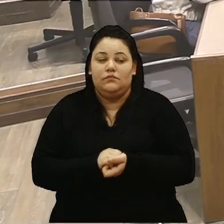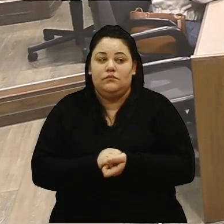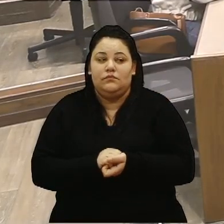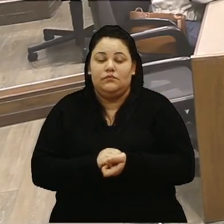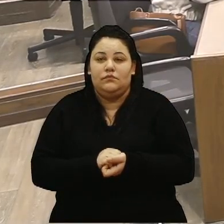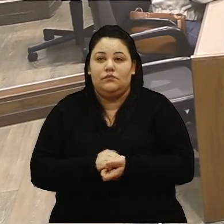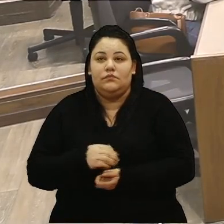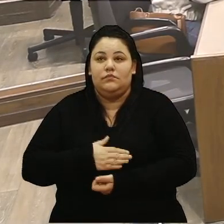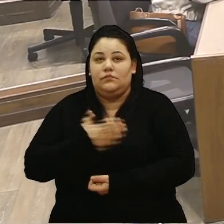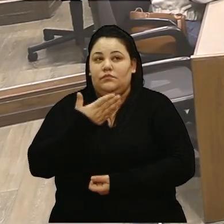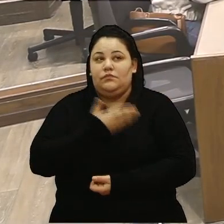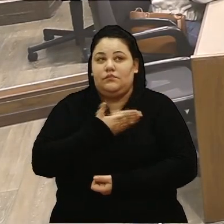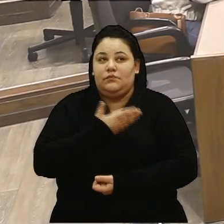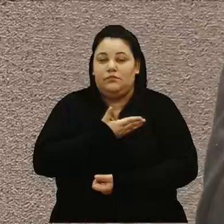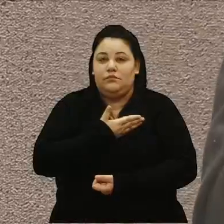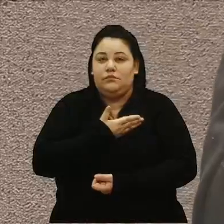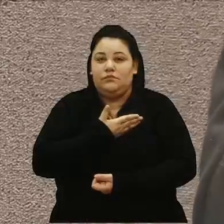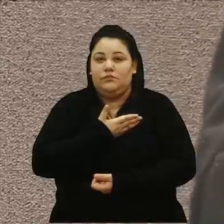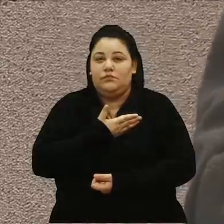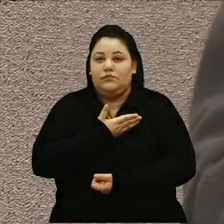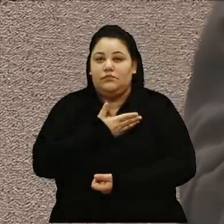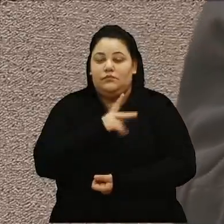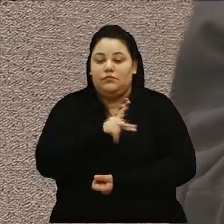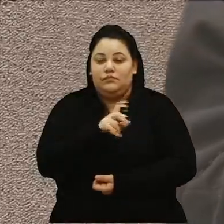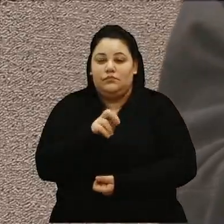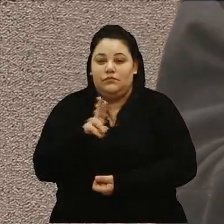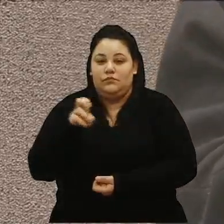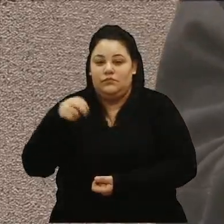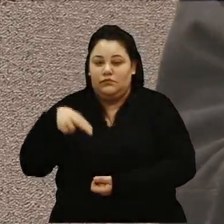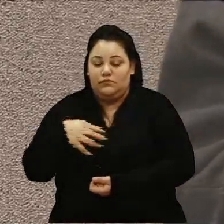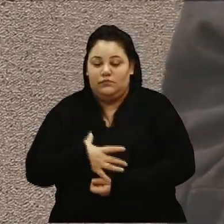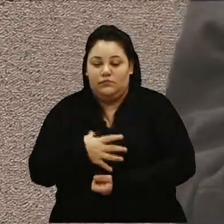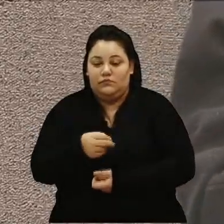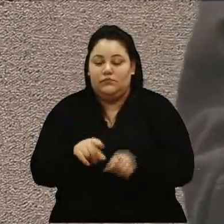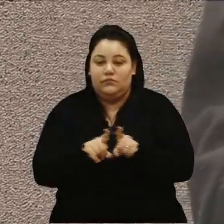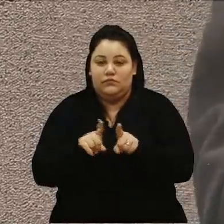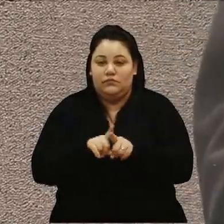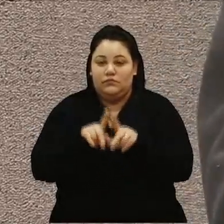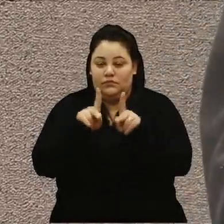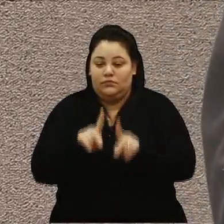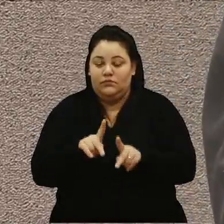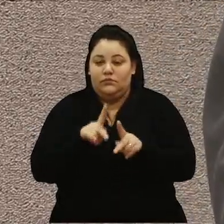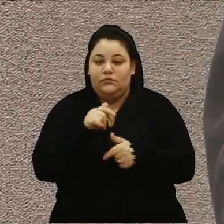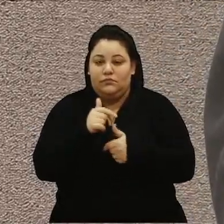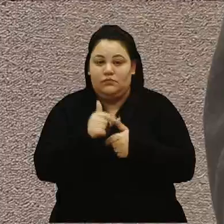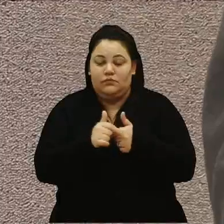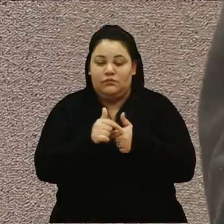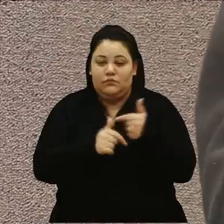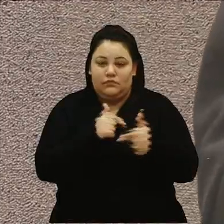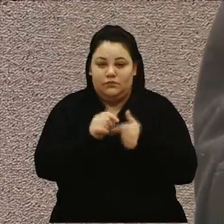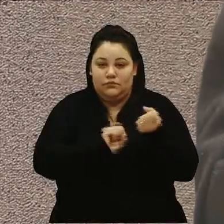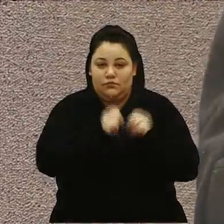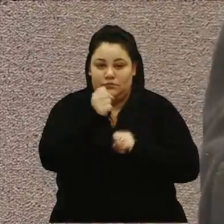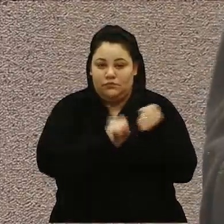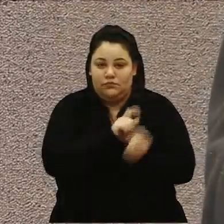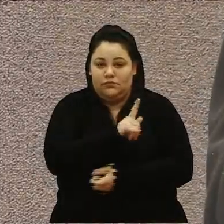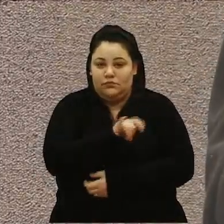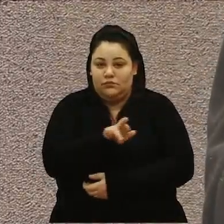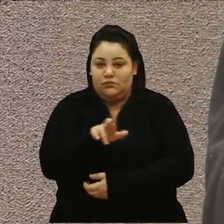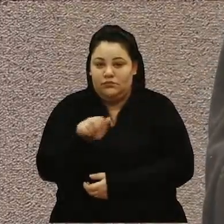meu amigo Lourenço, a Karen, sua filha, proprietários da empresa Giratur Transportes de Caxias do Sul,